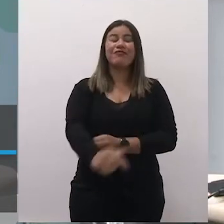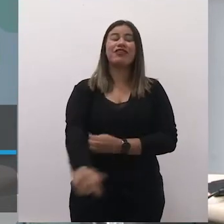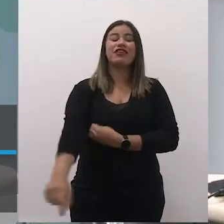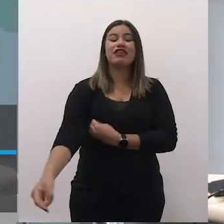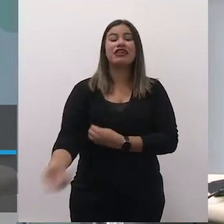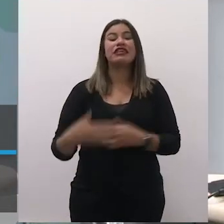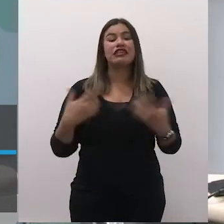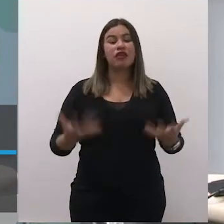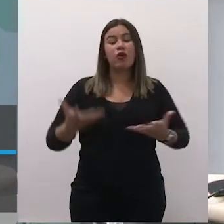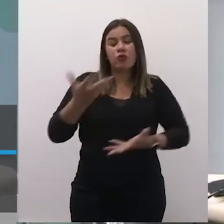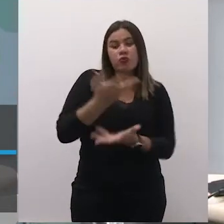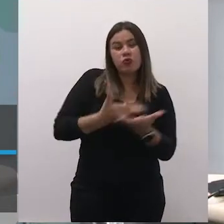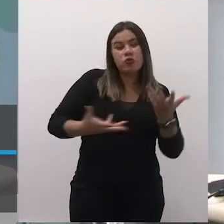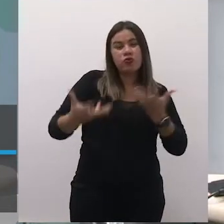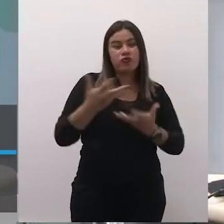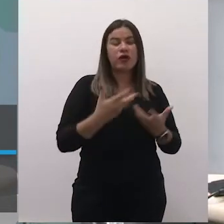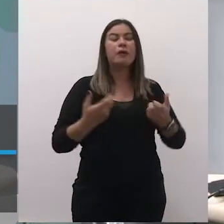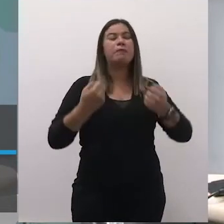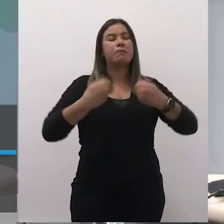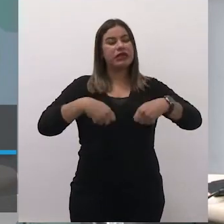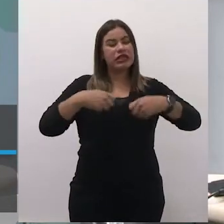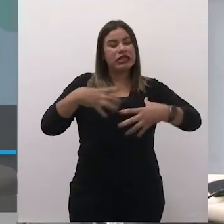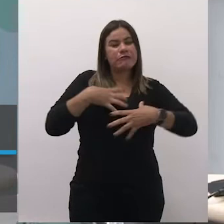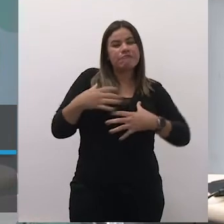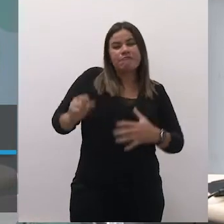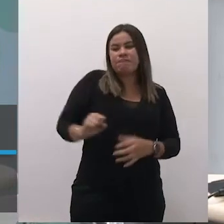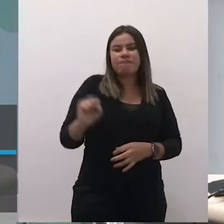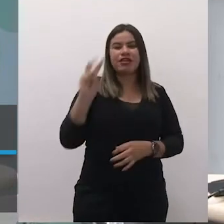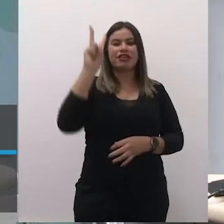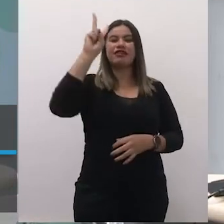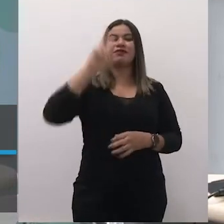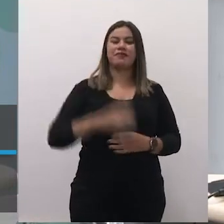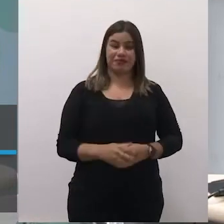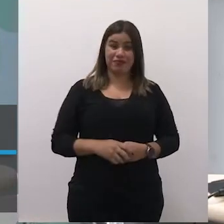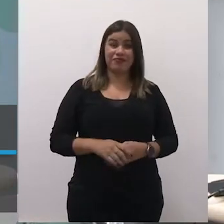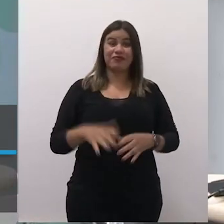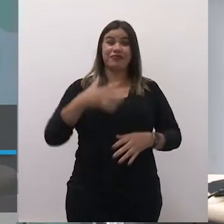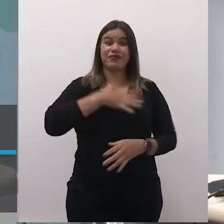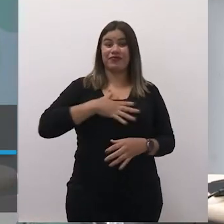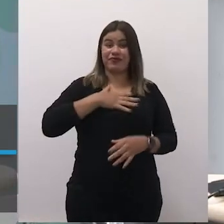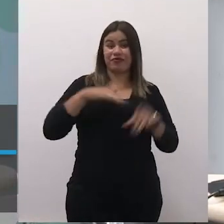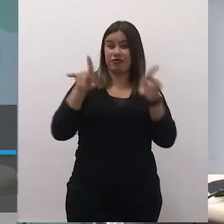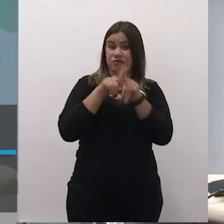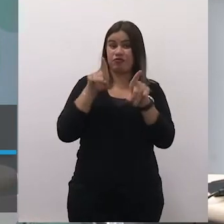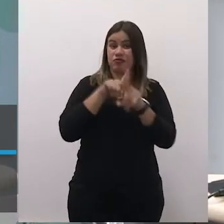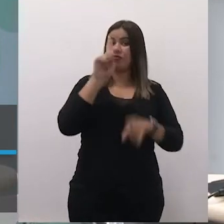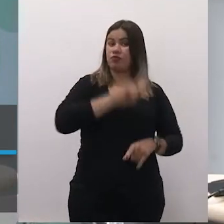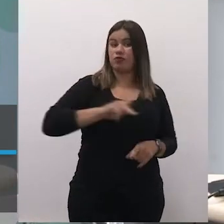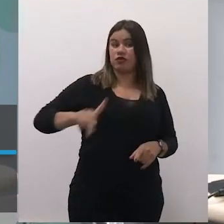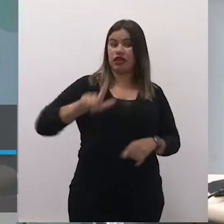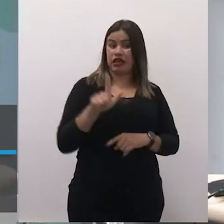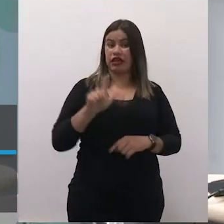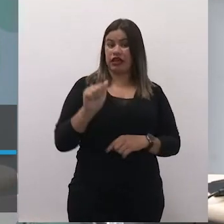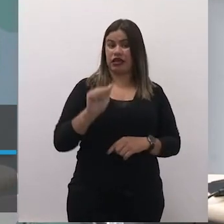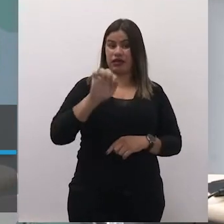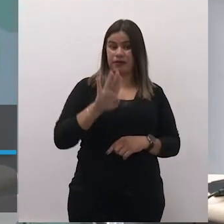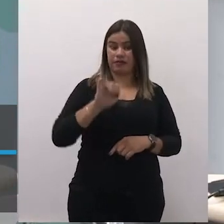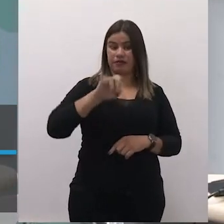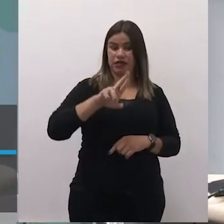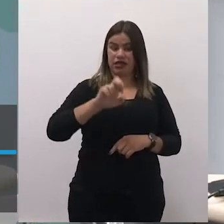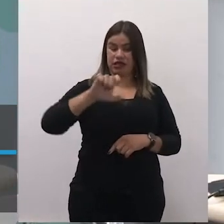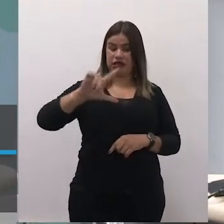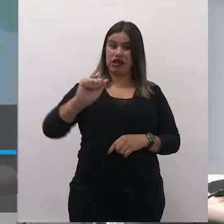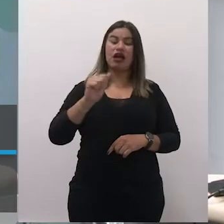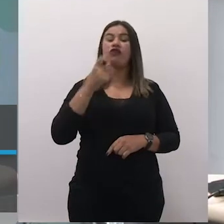ela precisa ser bastante valorizada. Gostei também do comentário da professora Gabriela, que ela fala que a escola deve ser espaço de diálogo